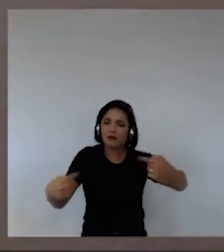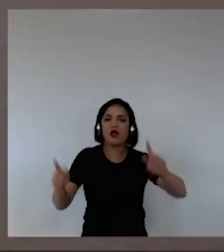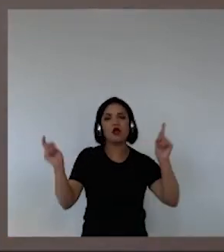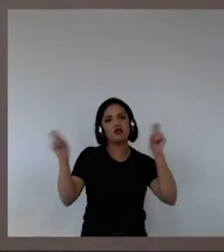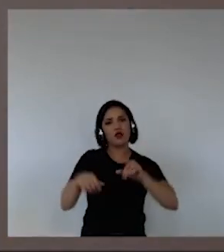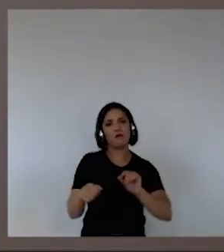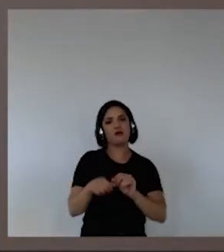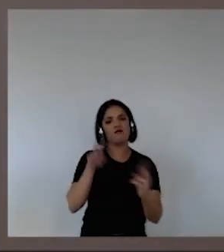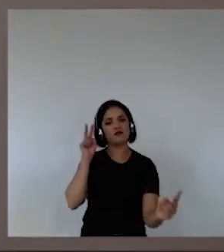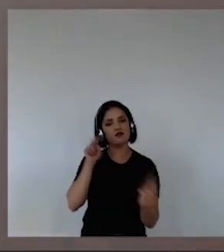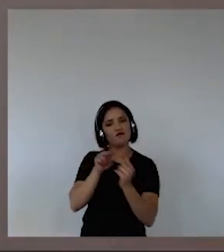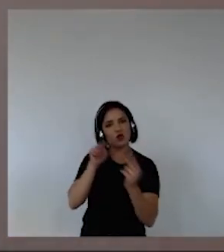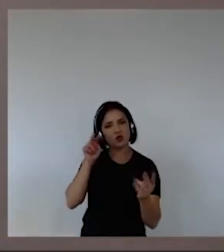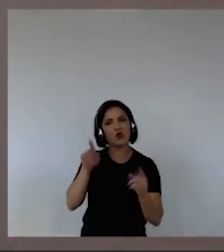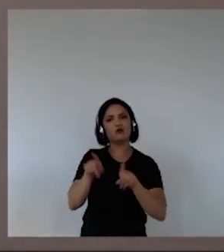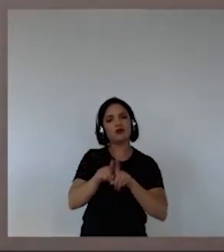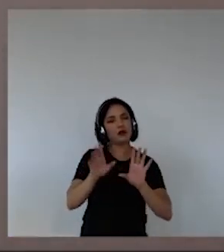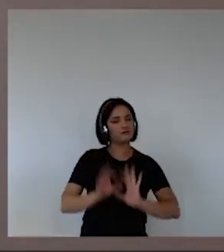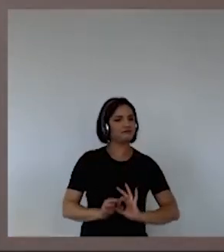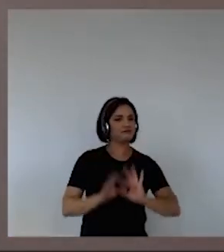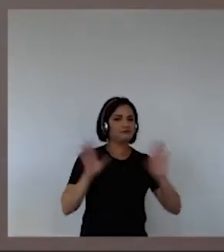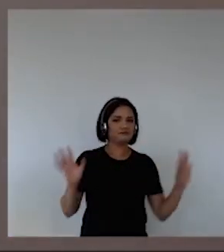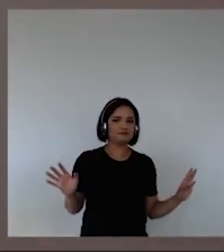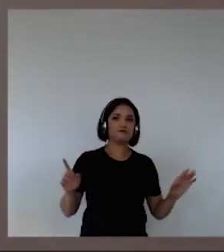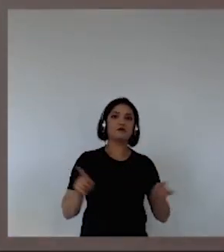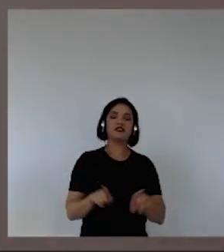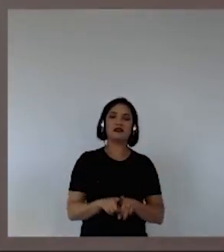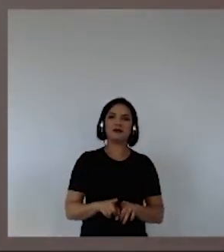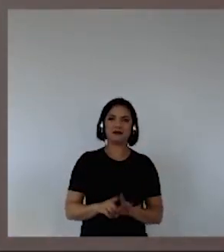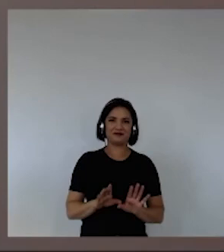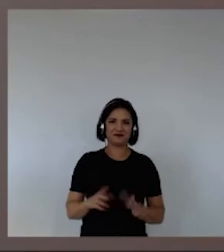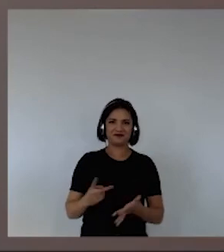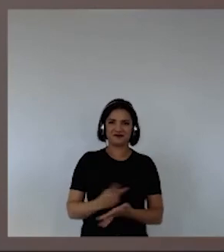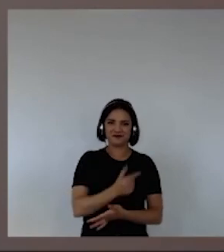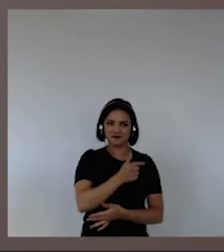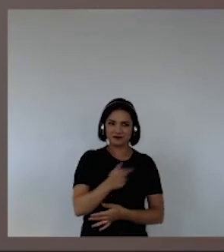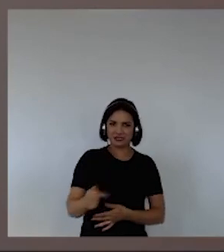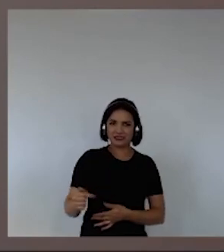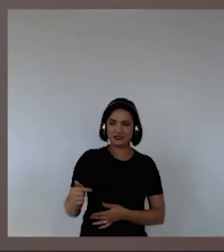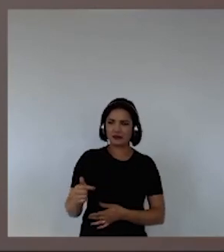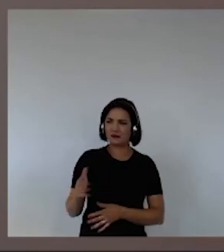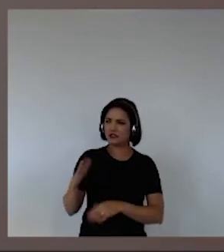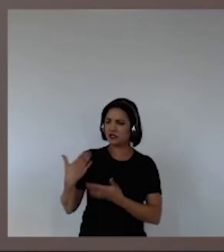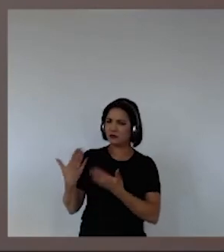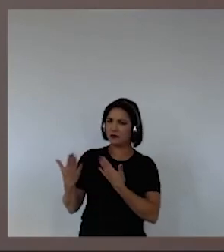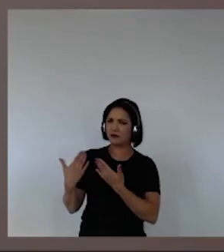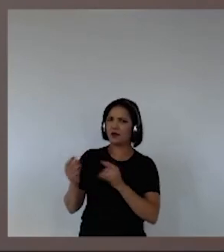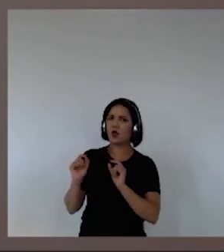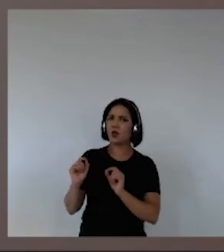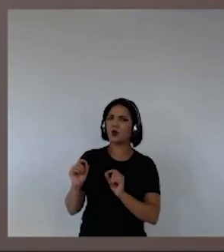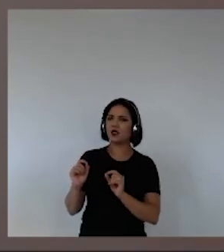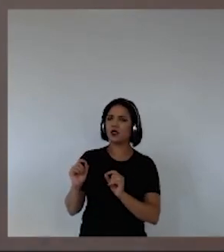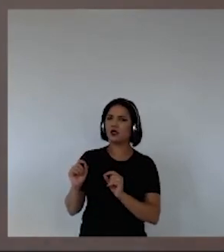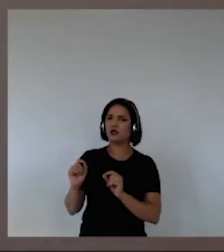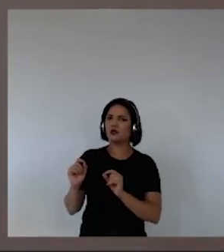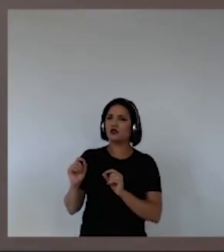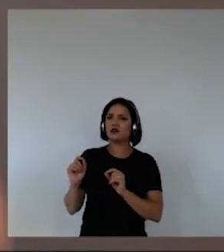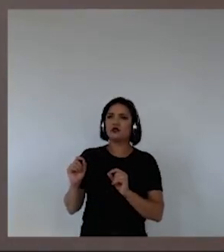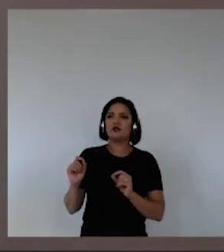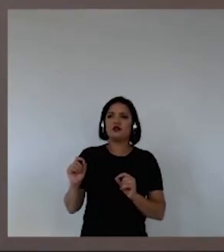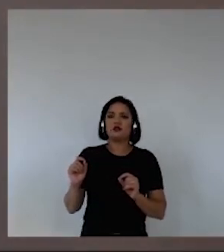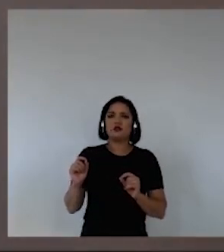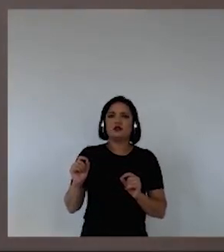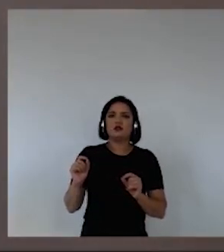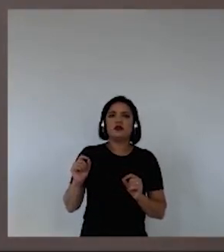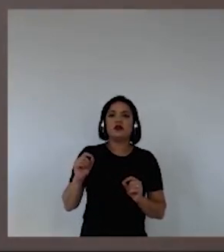virtual. Eu costumo dizer, essa semana nós conversávamos, por exemplo, sobre um procedimento, sobre a